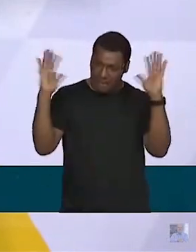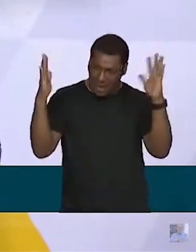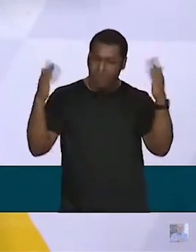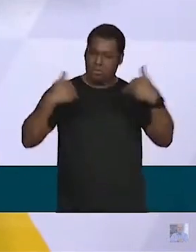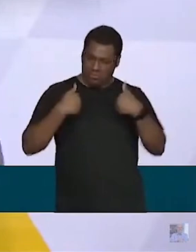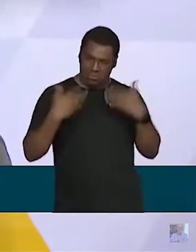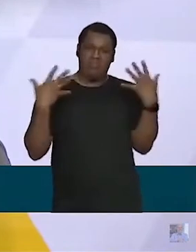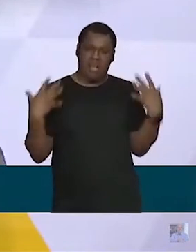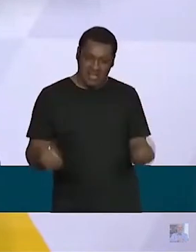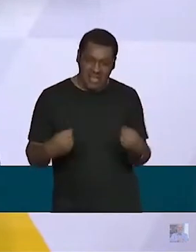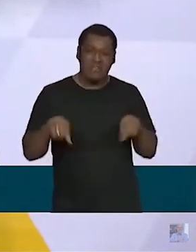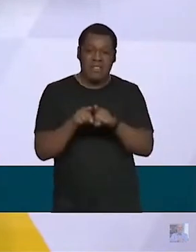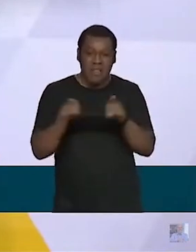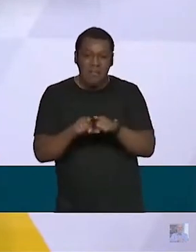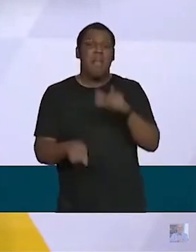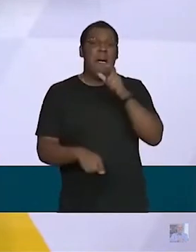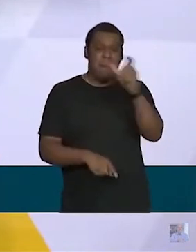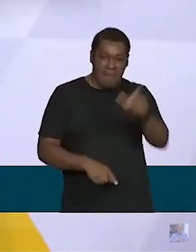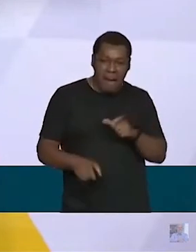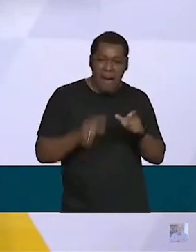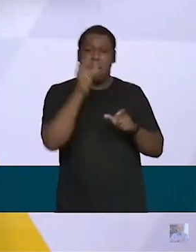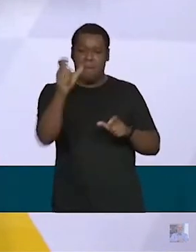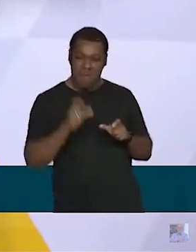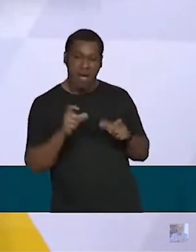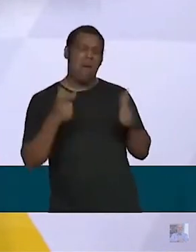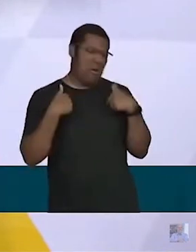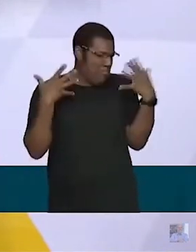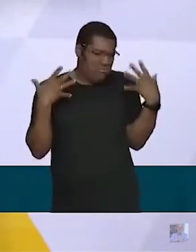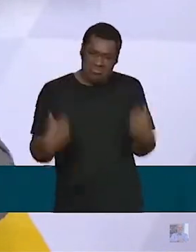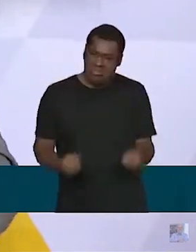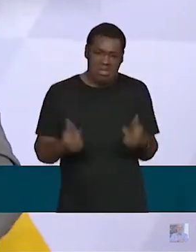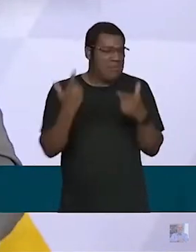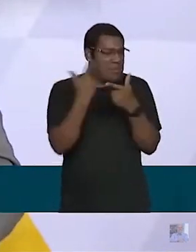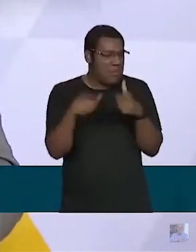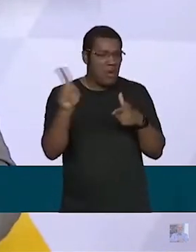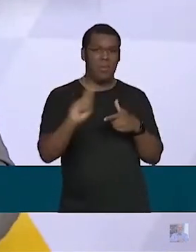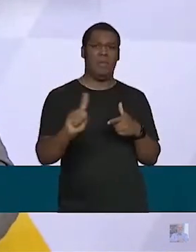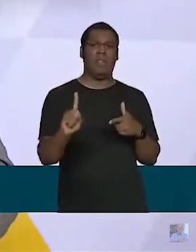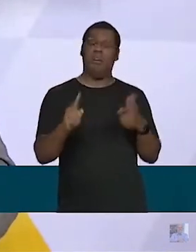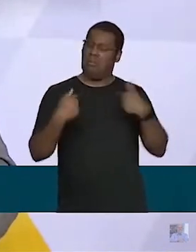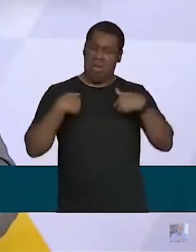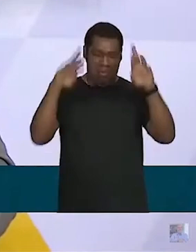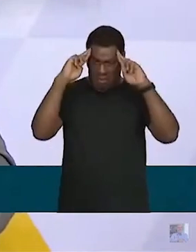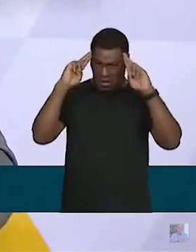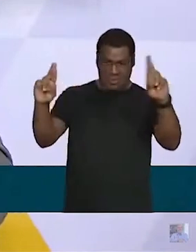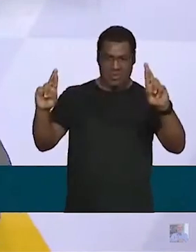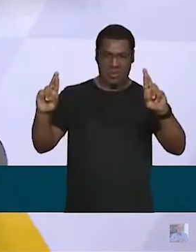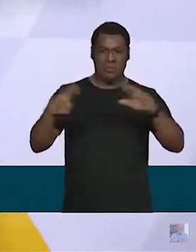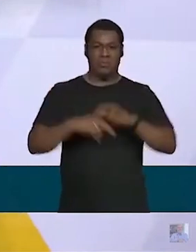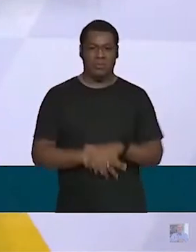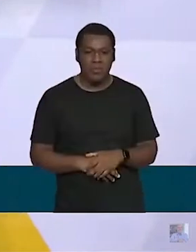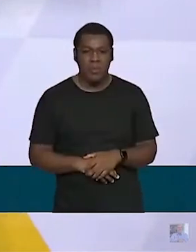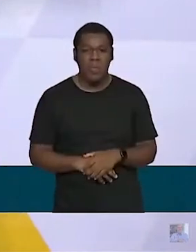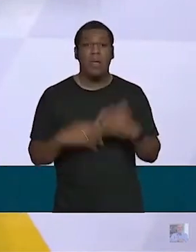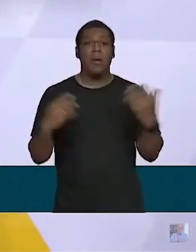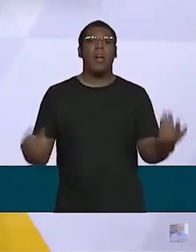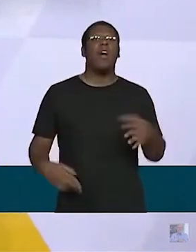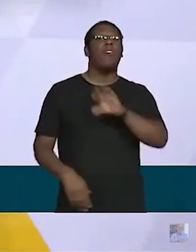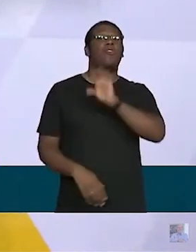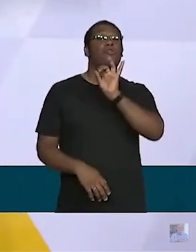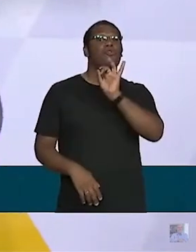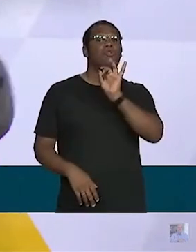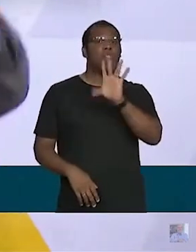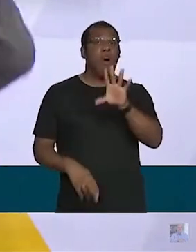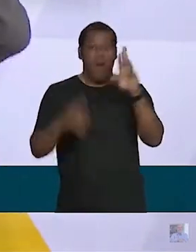sai, mesmo que palavrão, da boca do povo, com razão, nós temos que respeitar. Nós só não podemos